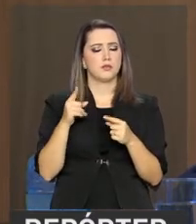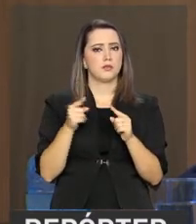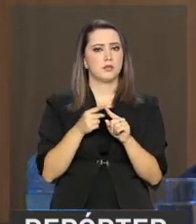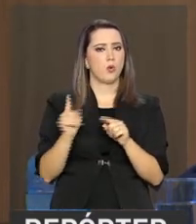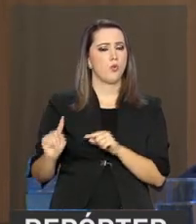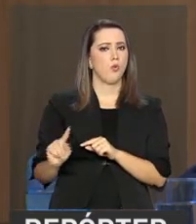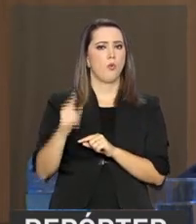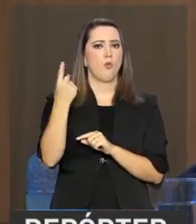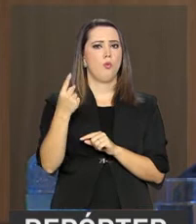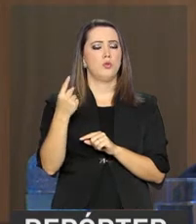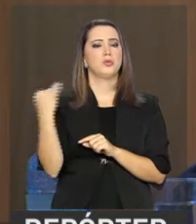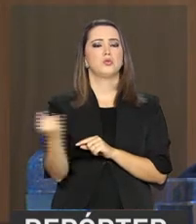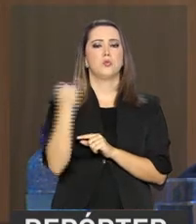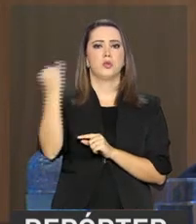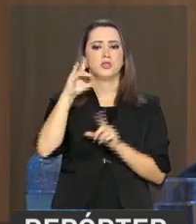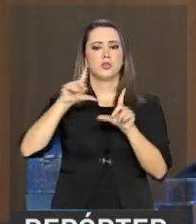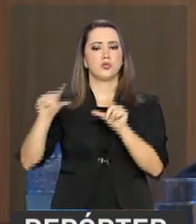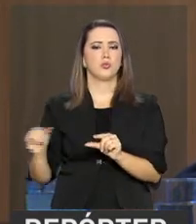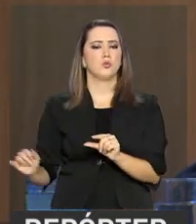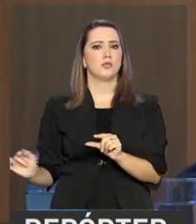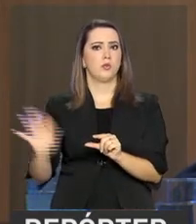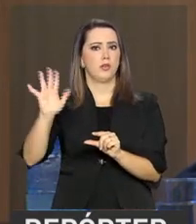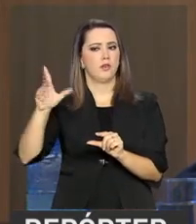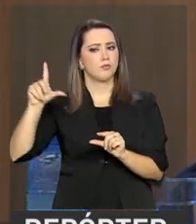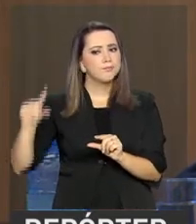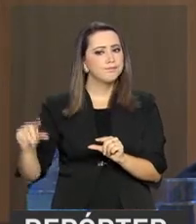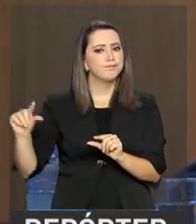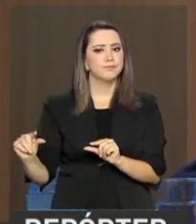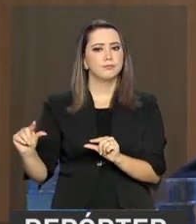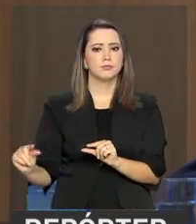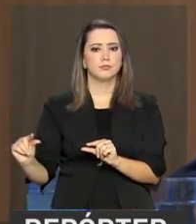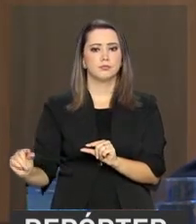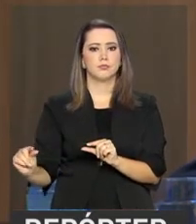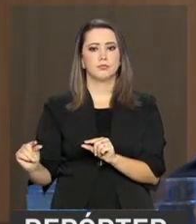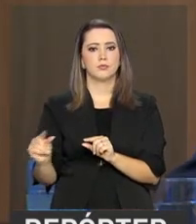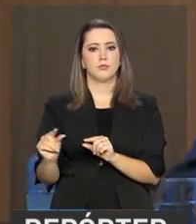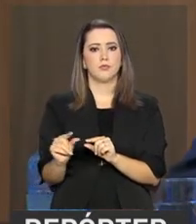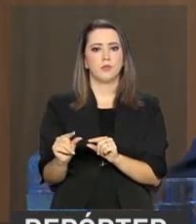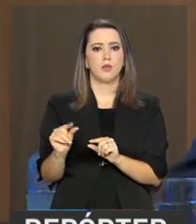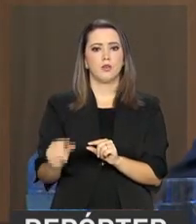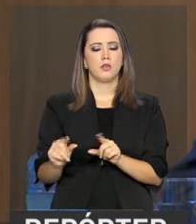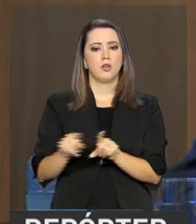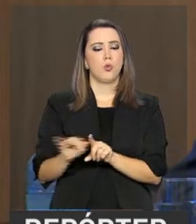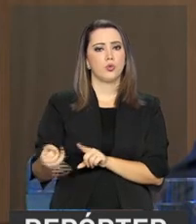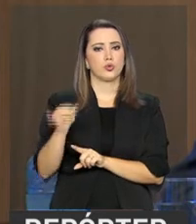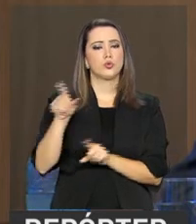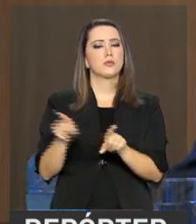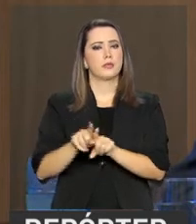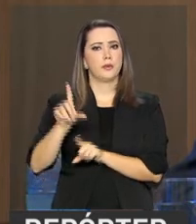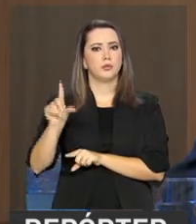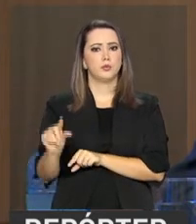uma redução significativa da inflação com uma queda substancial da taxa de uso